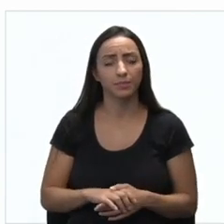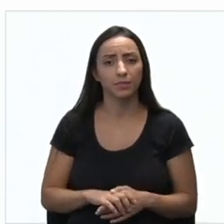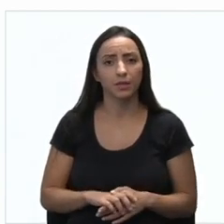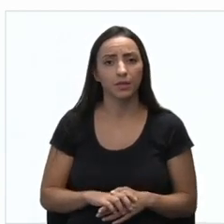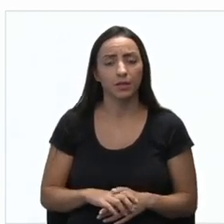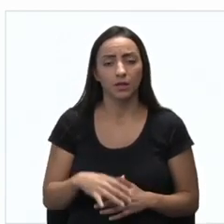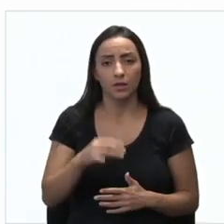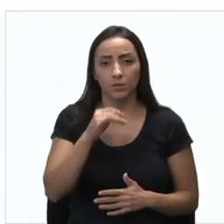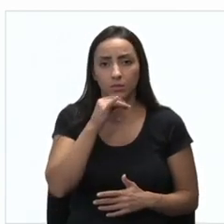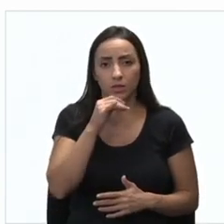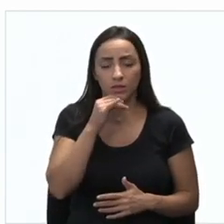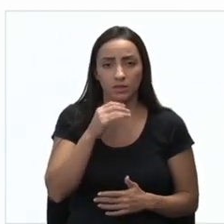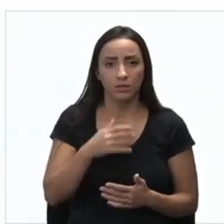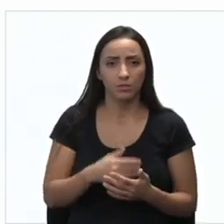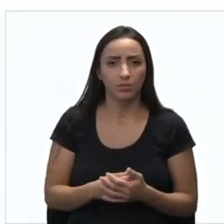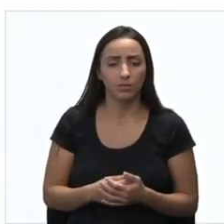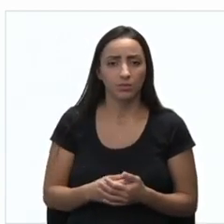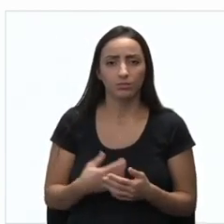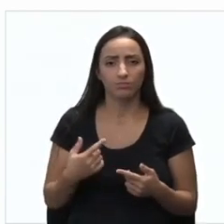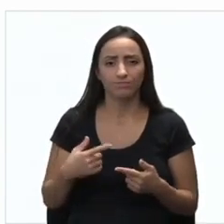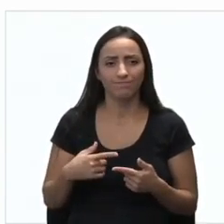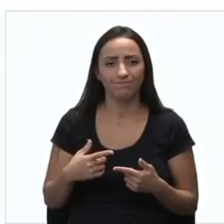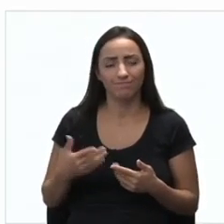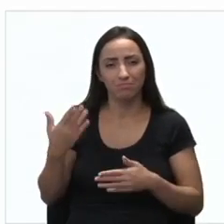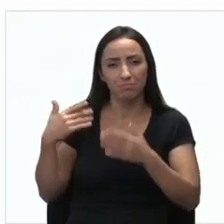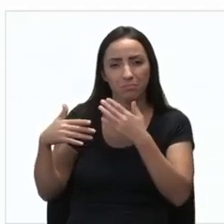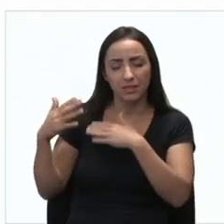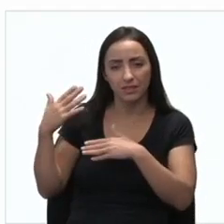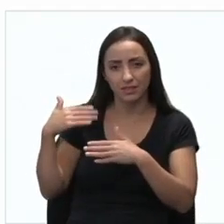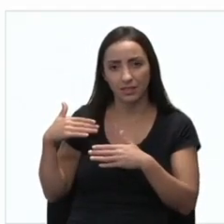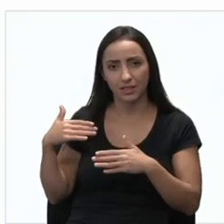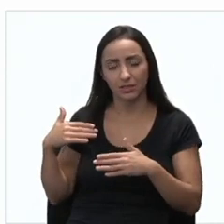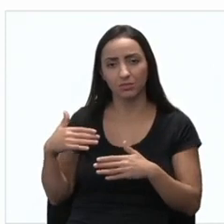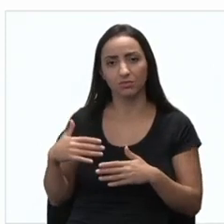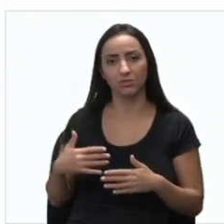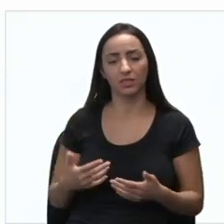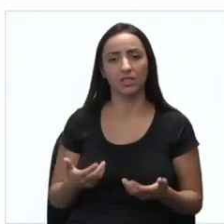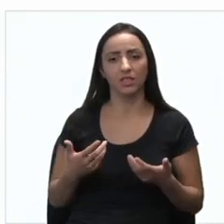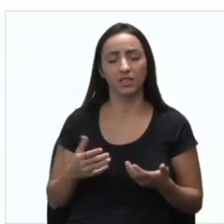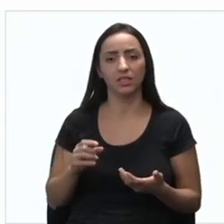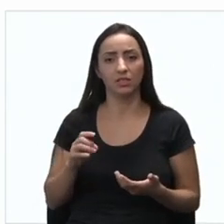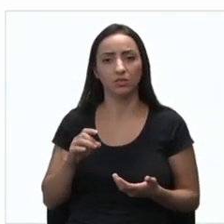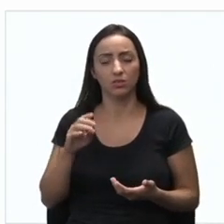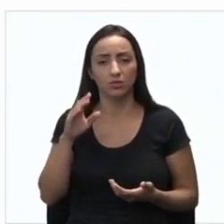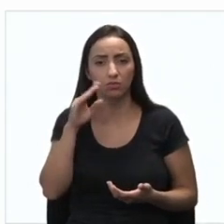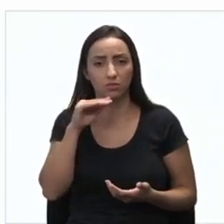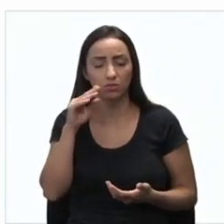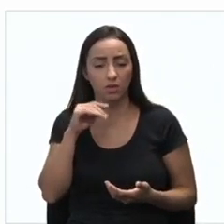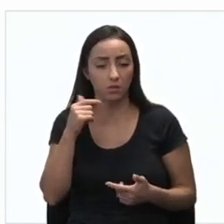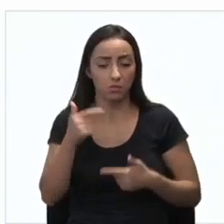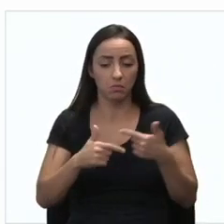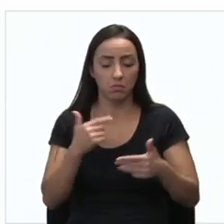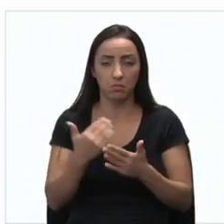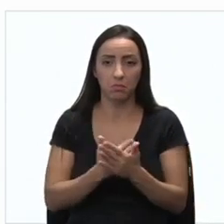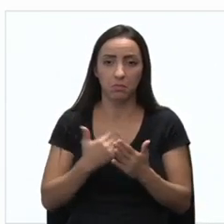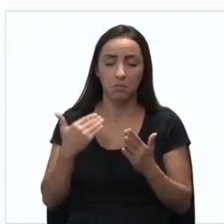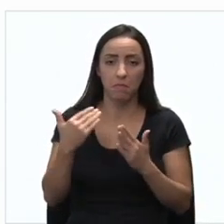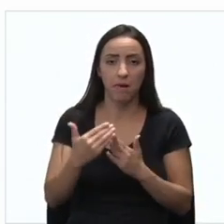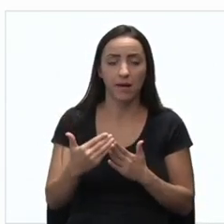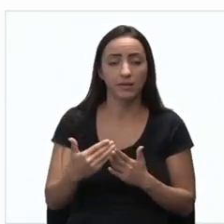se restringia a selecionar o trabalhador que desempenhasse mais e melhor durante a